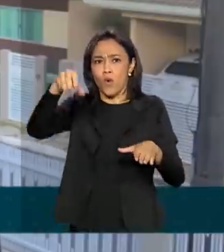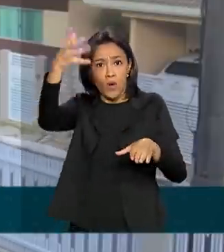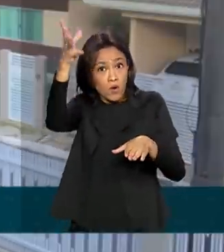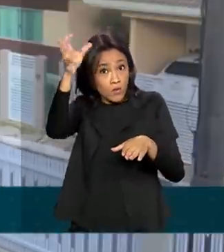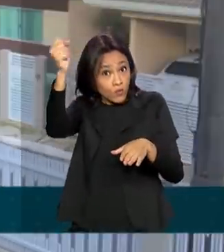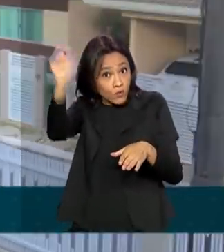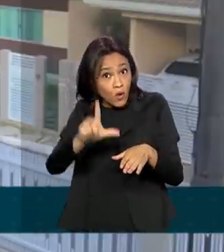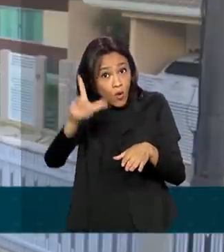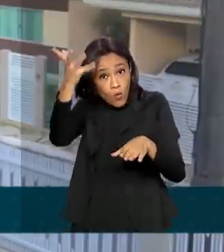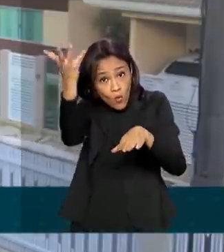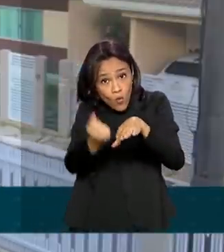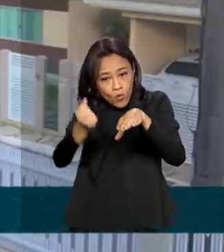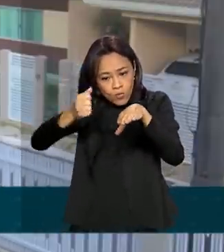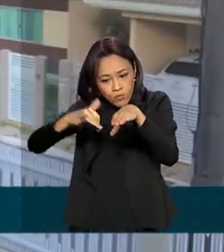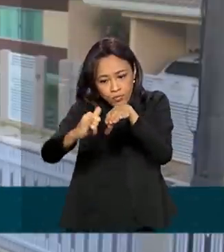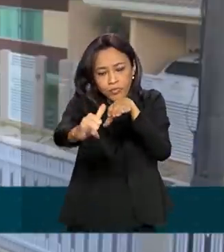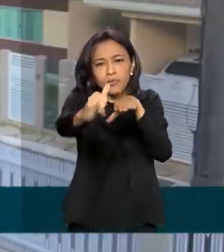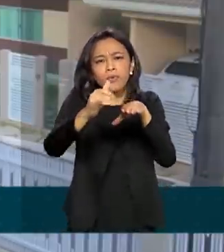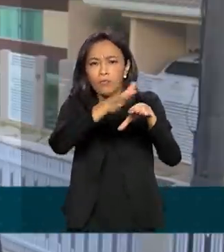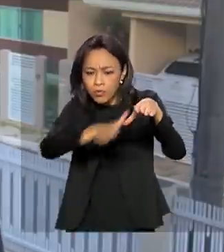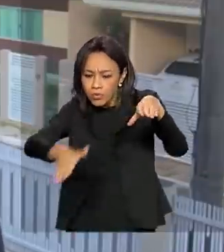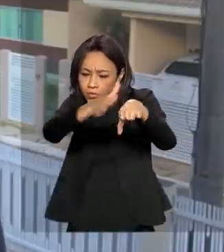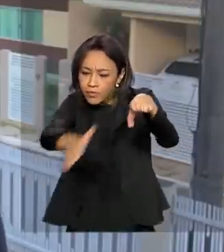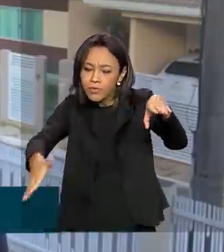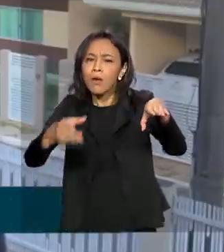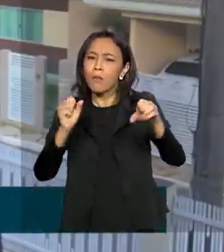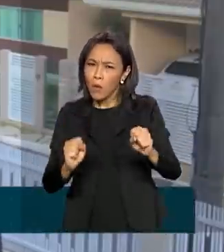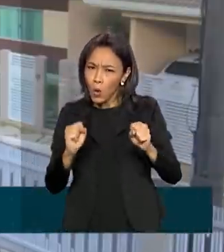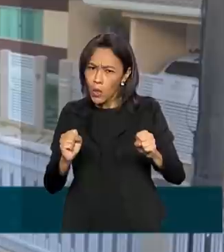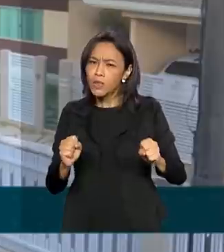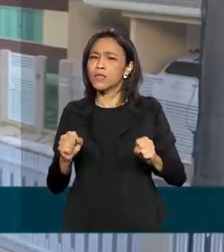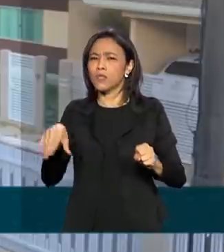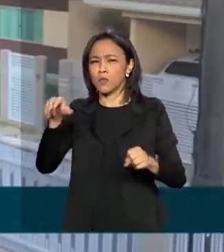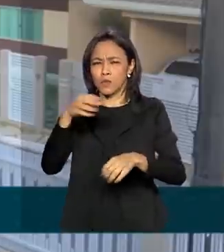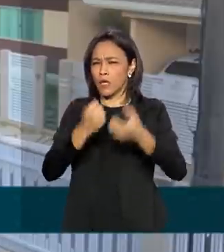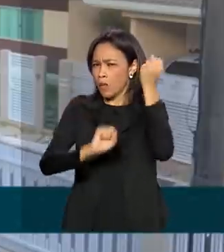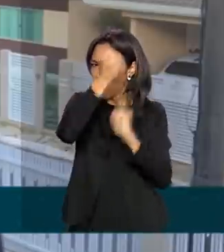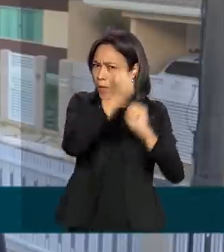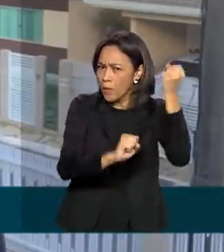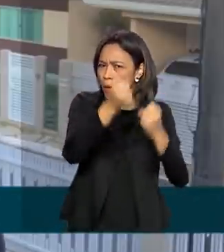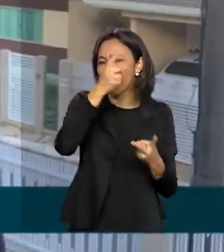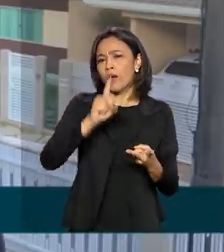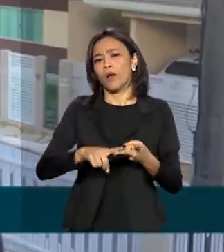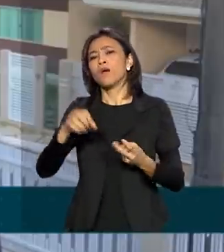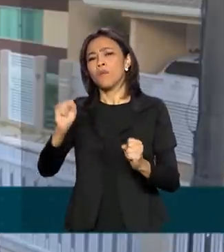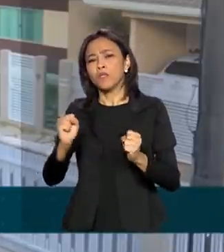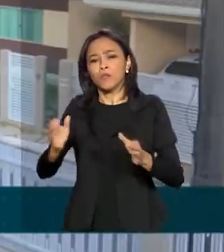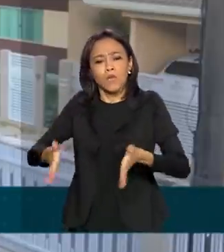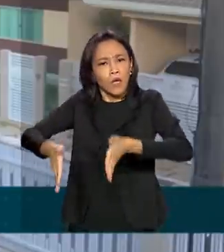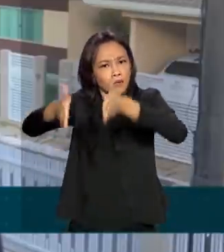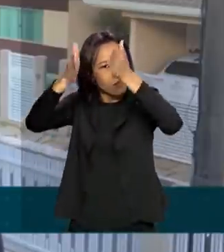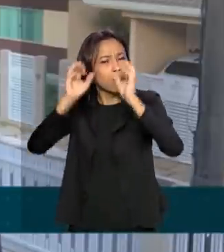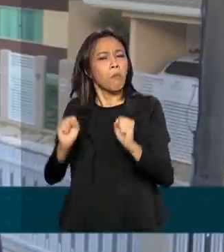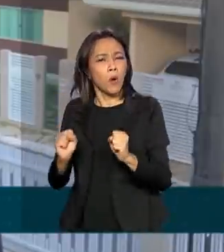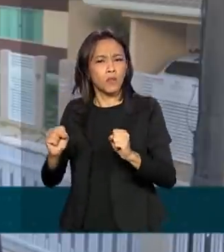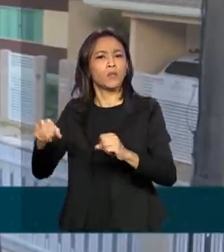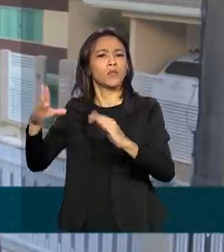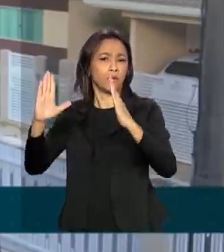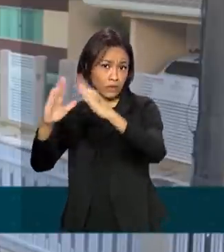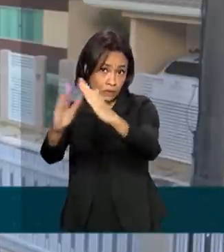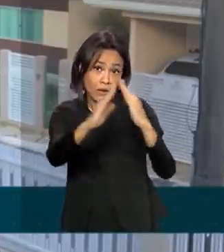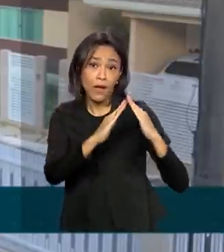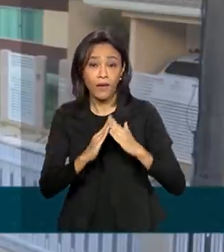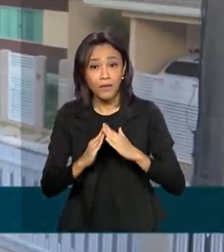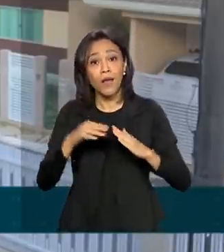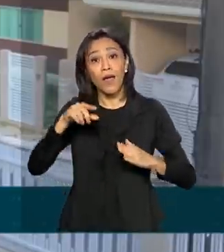produzida nas usinas solares de grande porte, nas fachadas de edifícios ou até mesmo no telhado das casas. Um setor